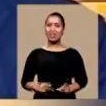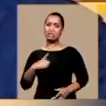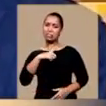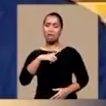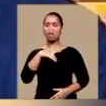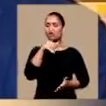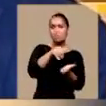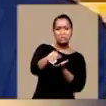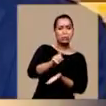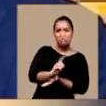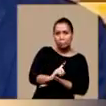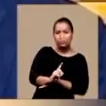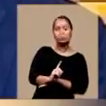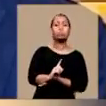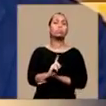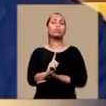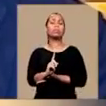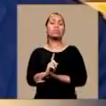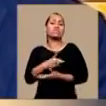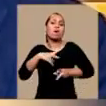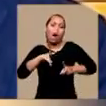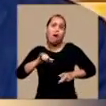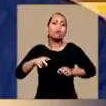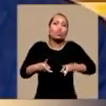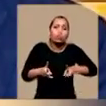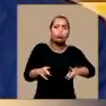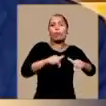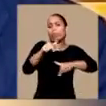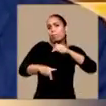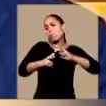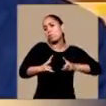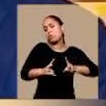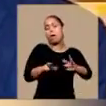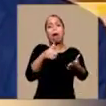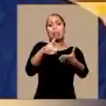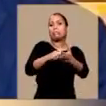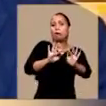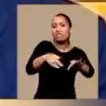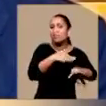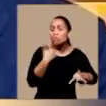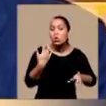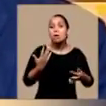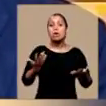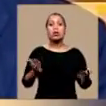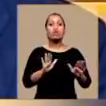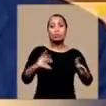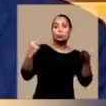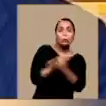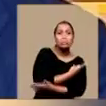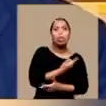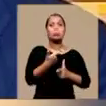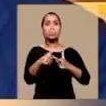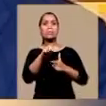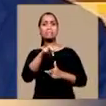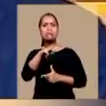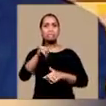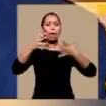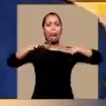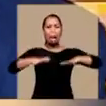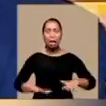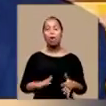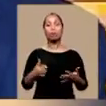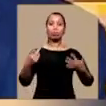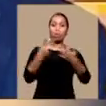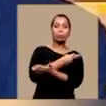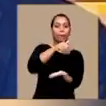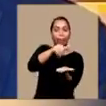zona de conforto que nós falamos, ela achou que ia ter um emprego para o resto da vida e de repente, bum, vem uma crise econômica e ela